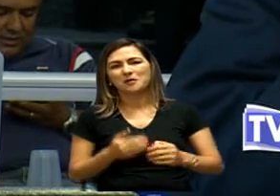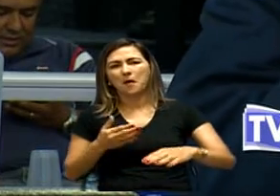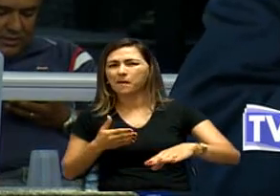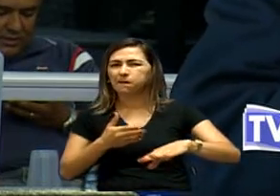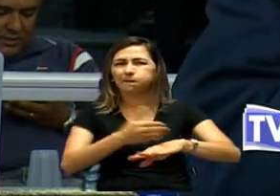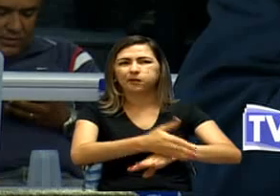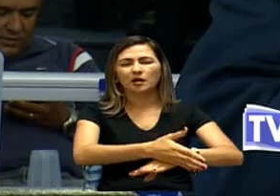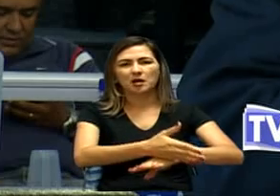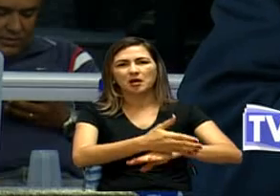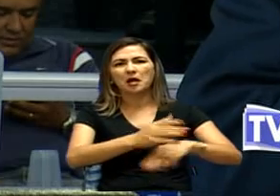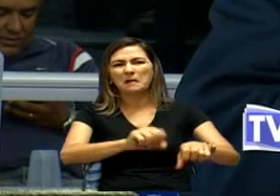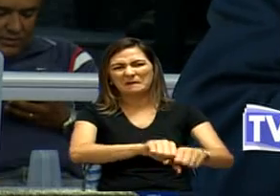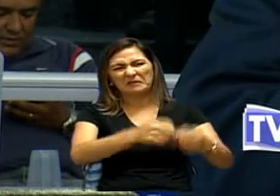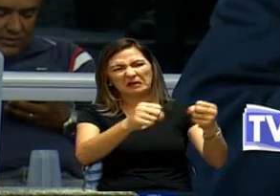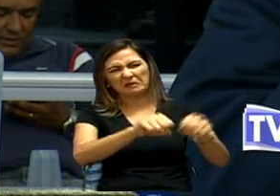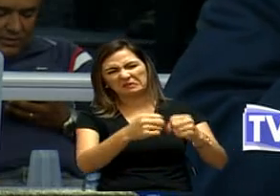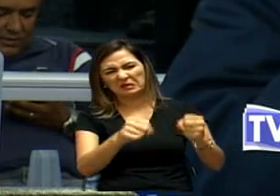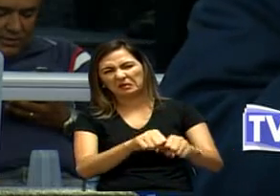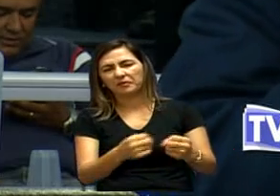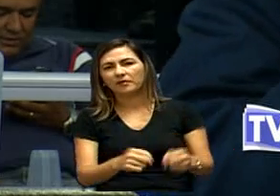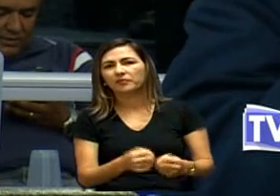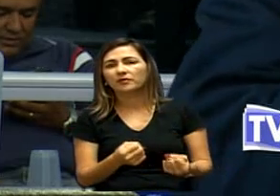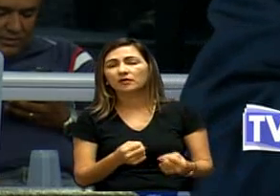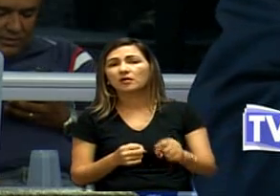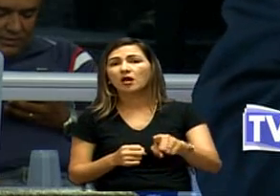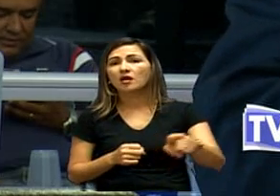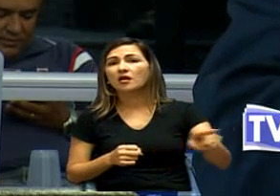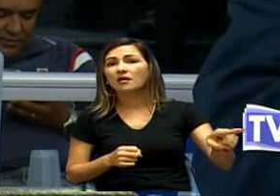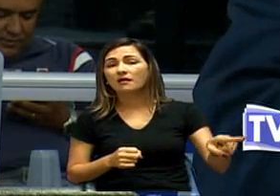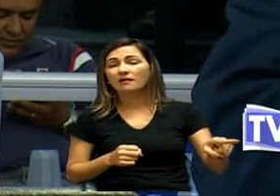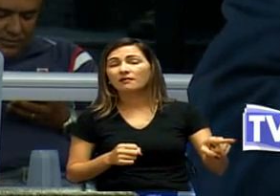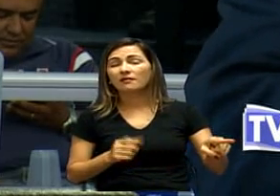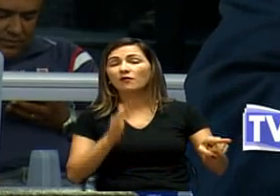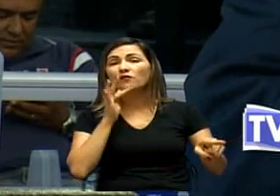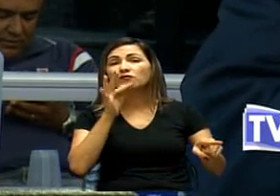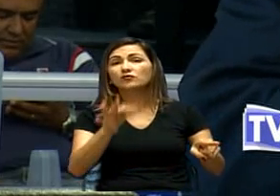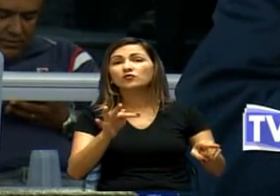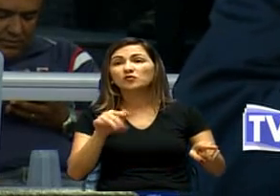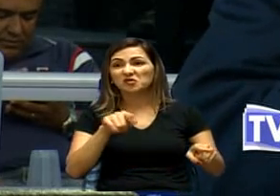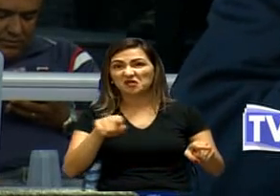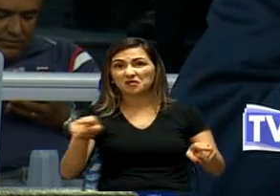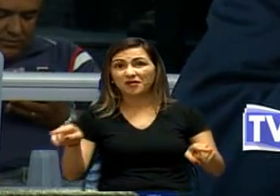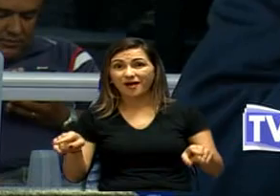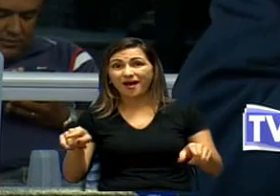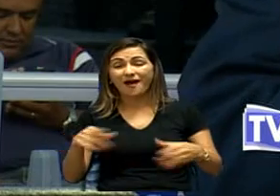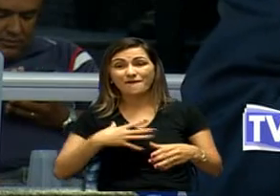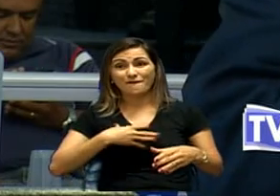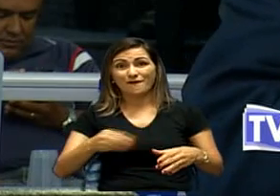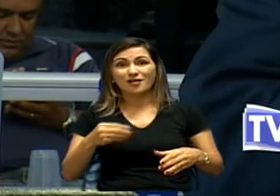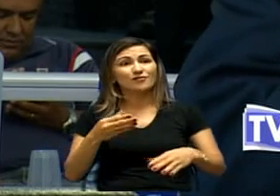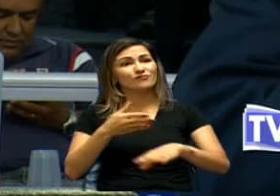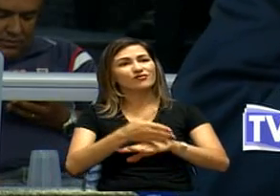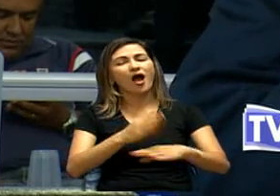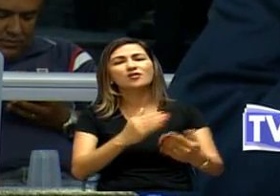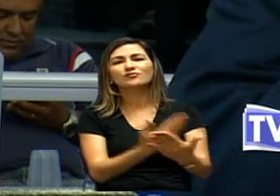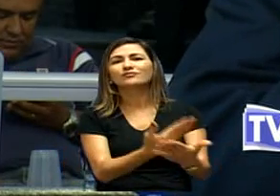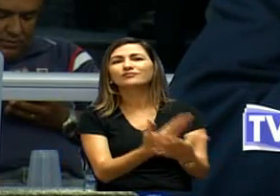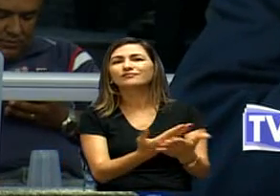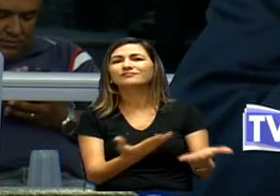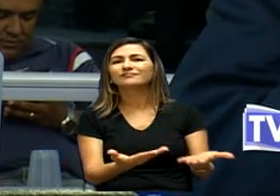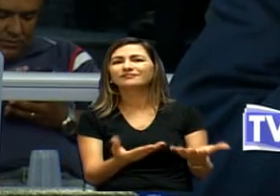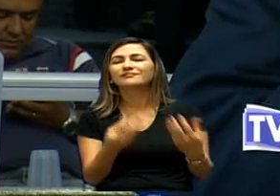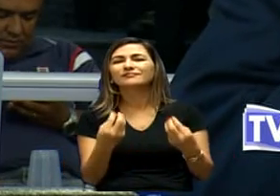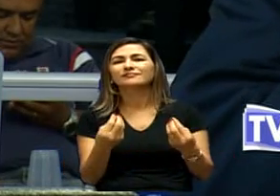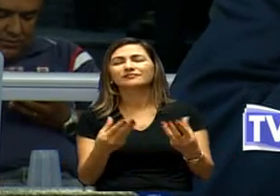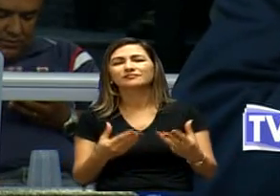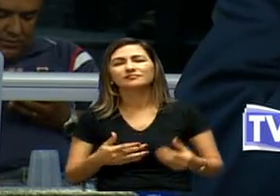que é um patrimônio da cidade, é um patrimônio dos filhos deles, muitas vezes estão ali. Olha o nível que chegou a nossa cidadania. Isso é muito